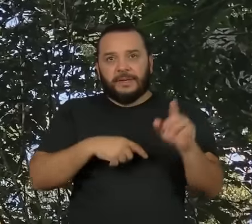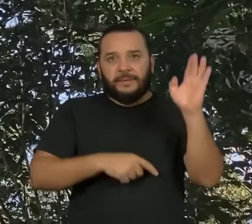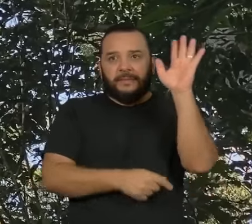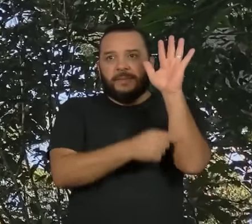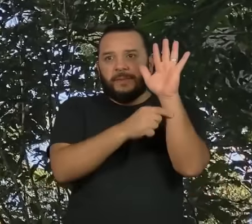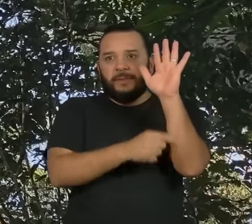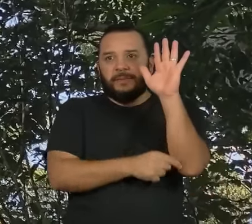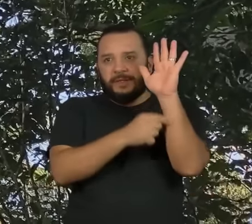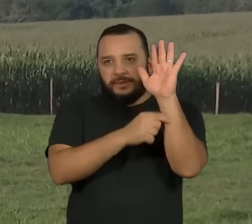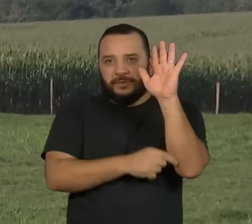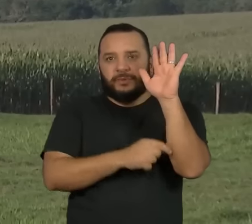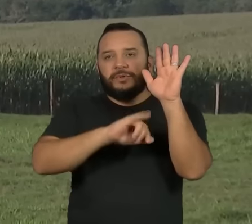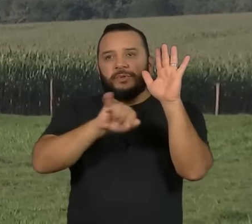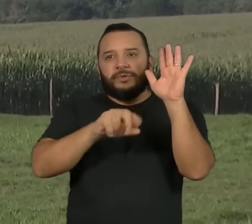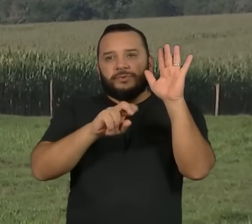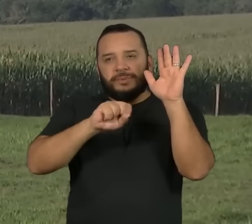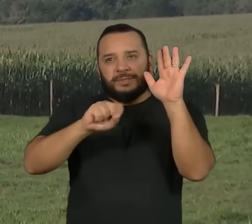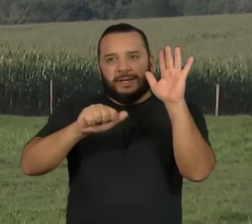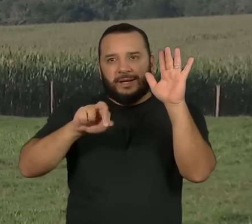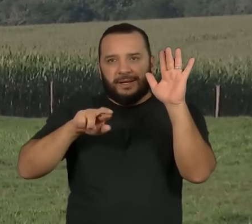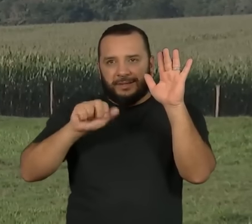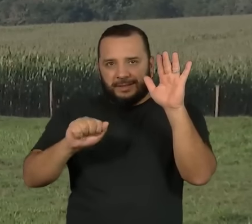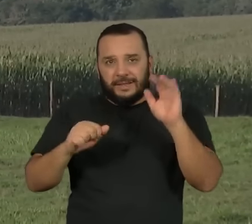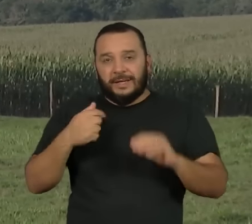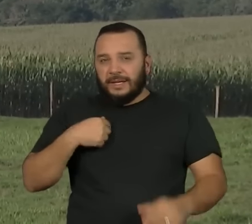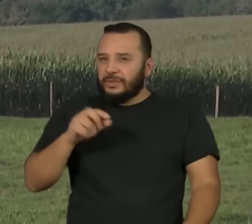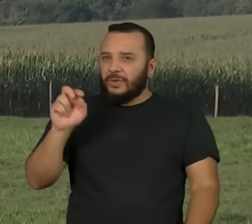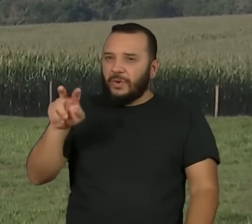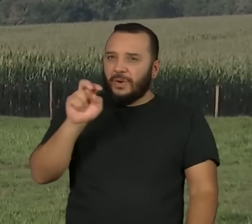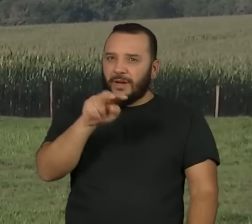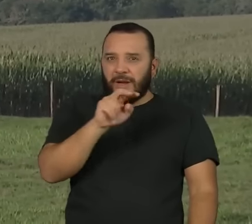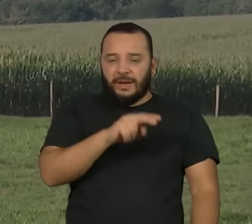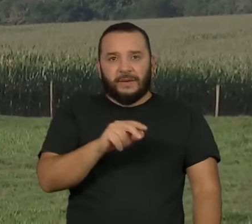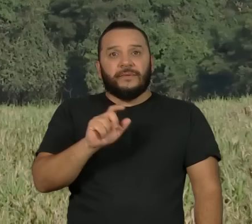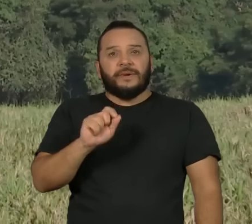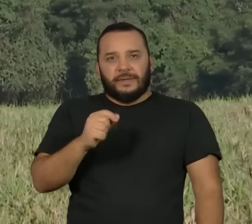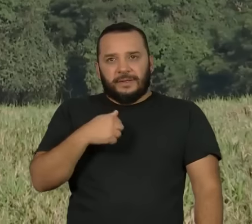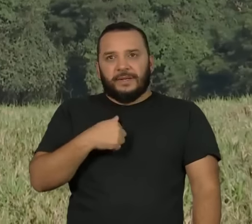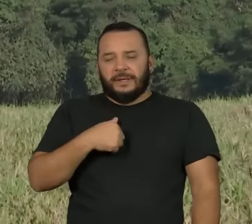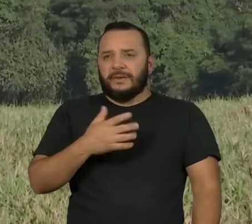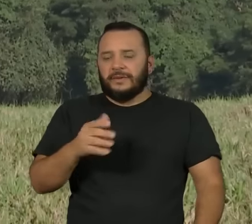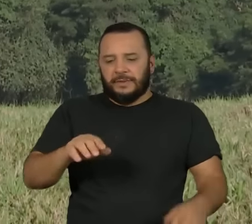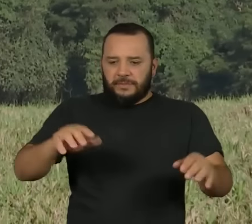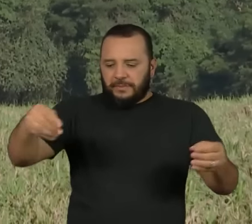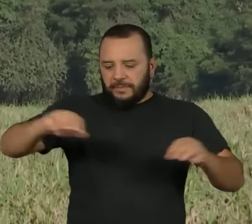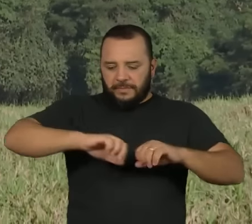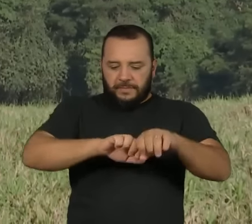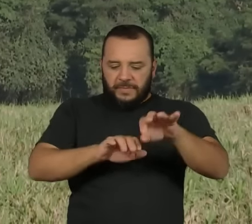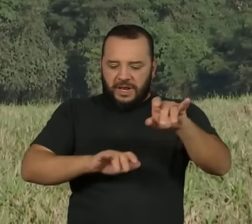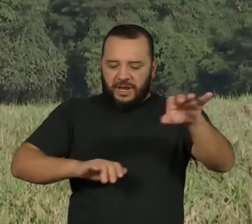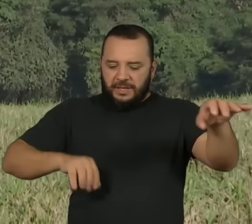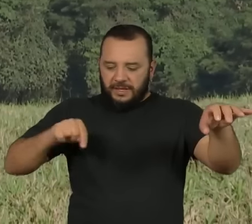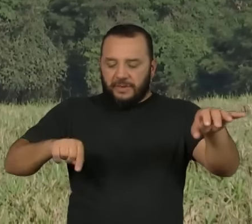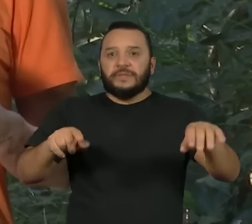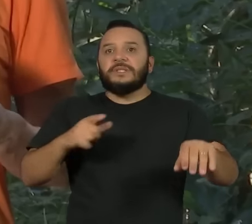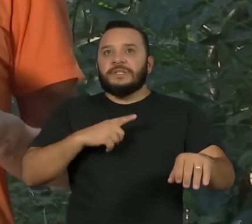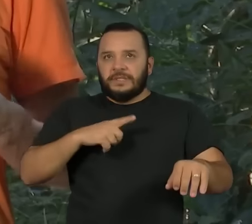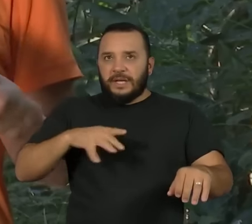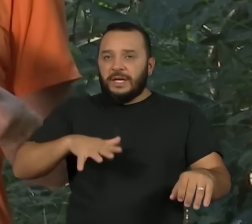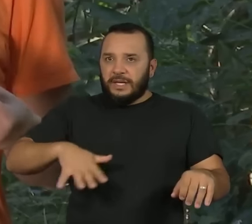do palmito jussara. Eles olharam a nossa planta da propriedade e falaram, Gente, vocês têm aqui um